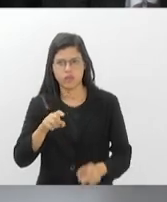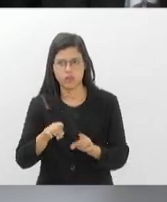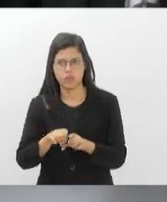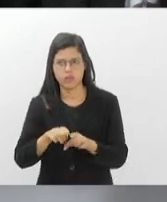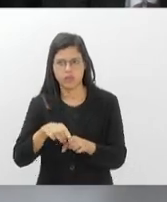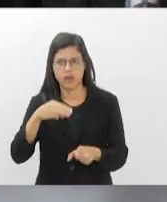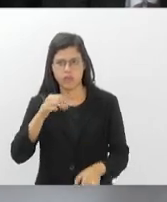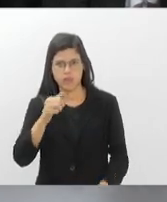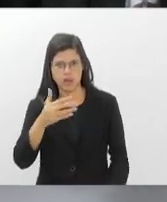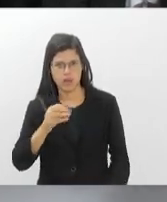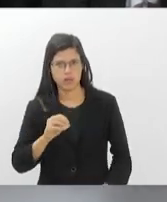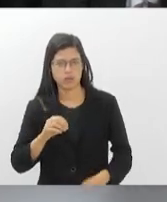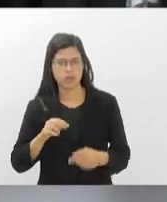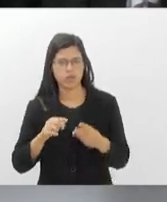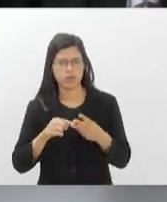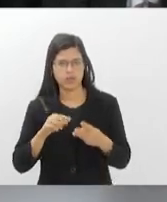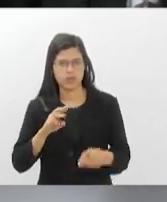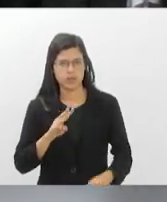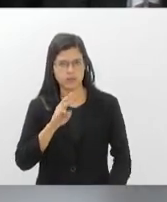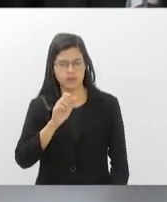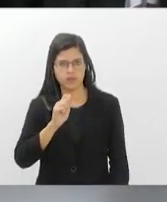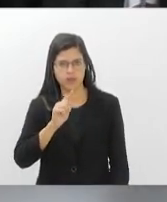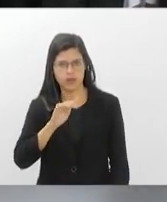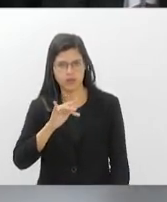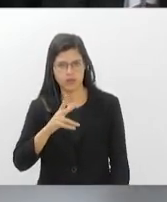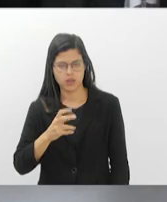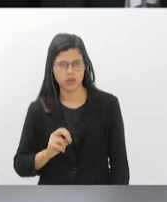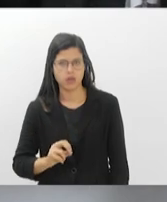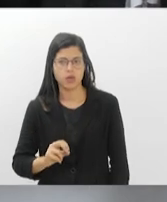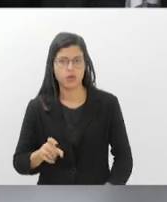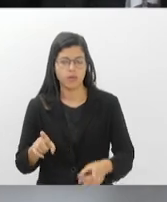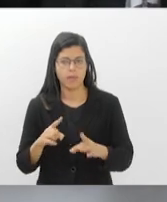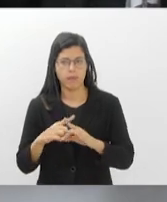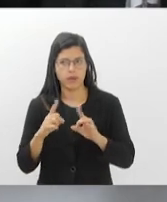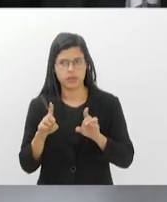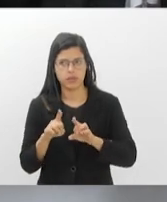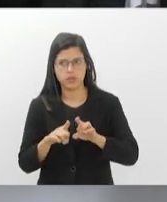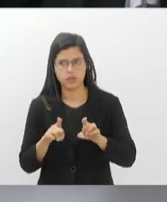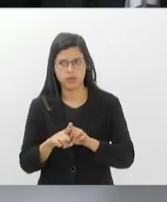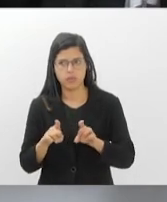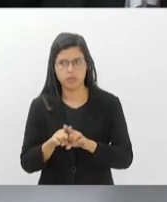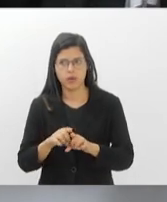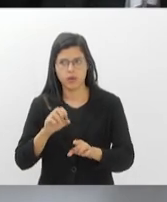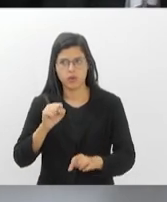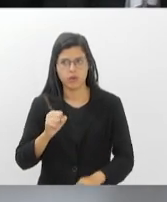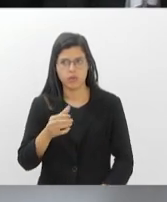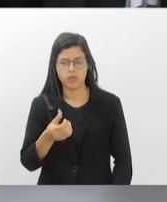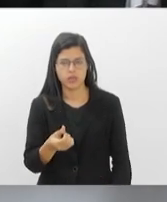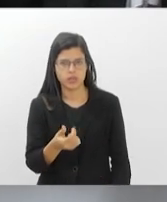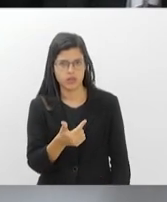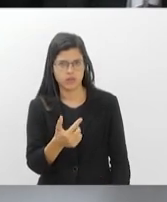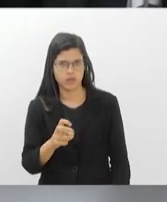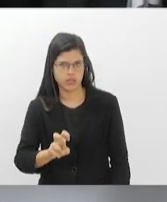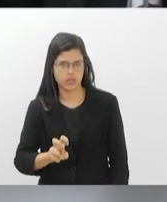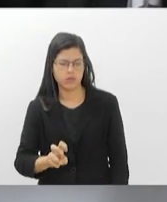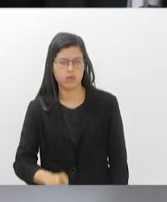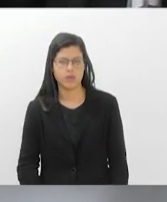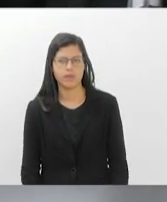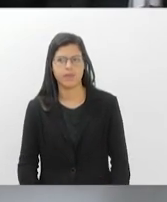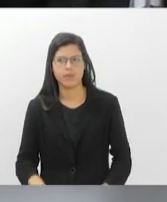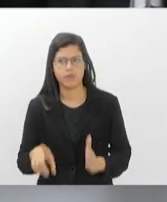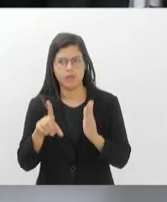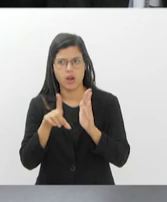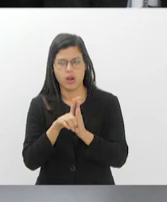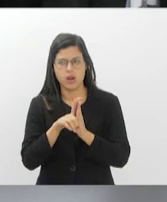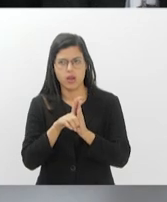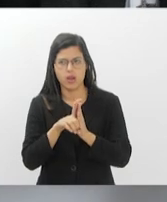deputado Vaguinho, mas eu também faço menção a 8.625, que é uma lei